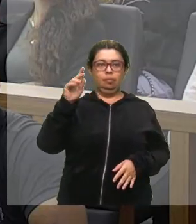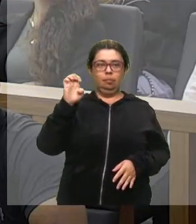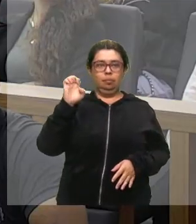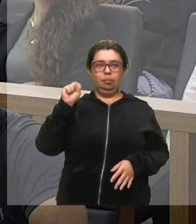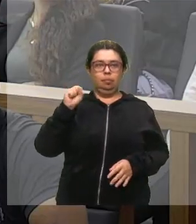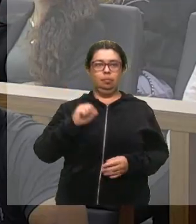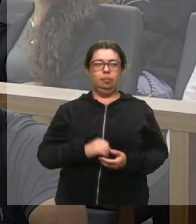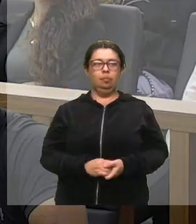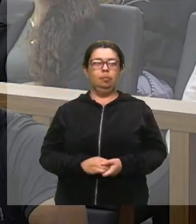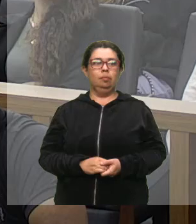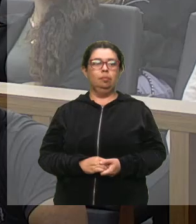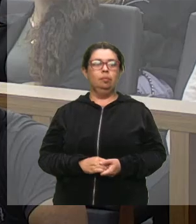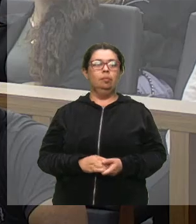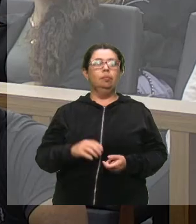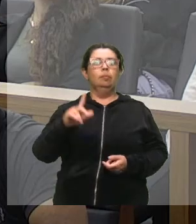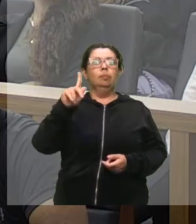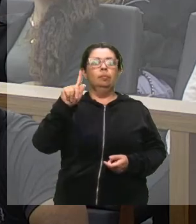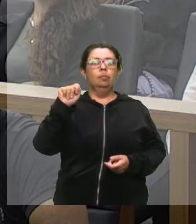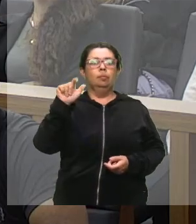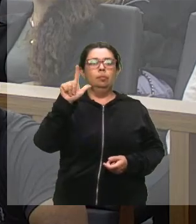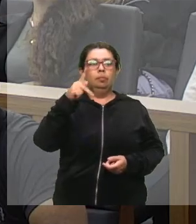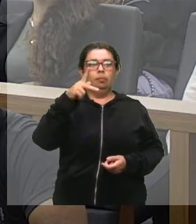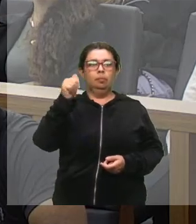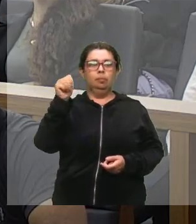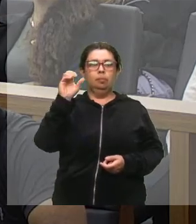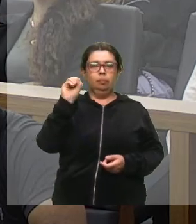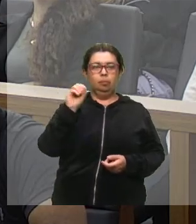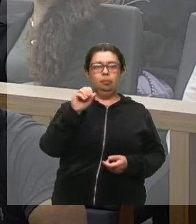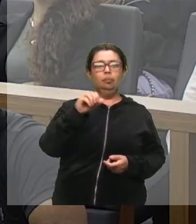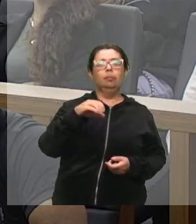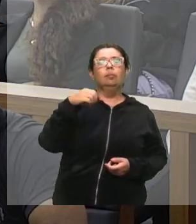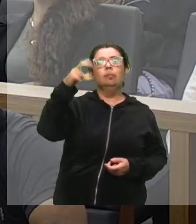do Galpão Cultural. Muito bem-vindo, Jax.